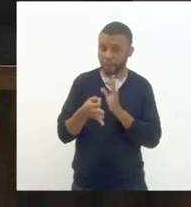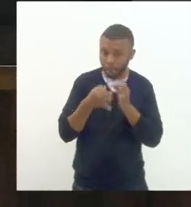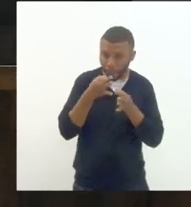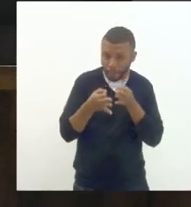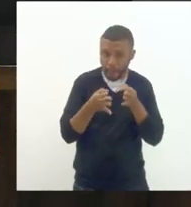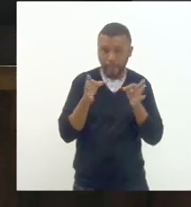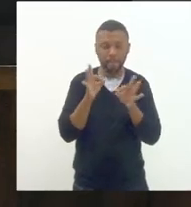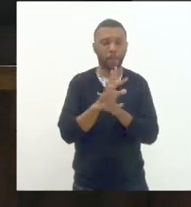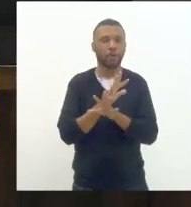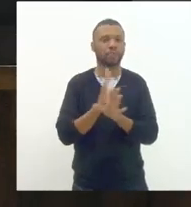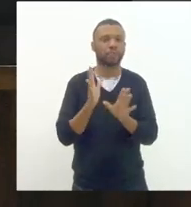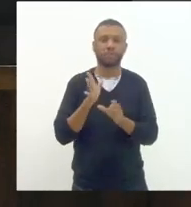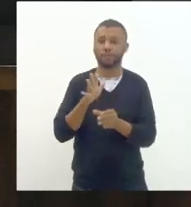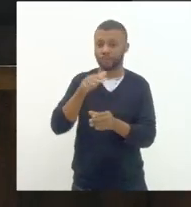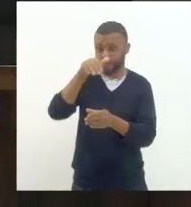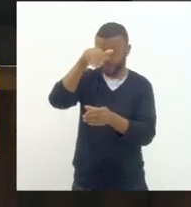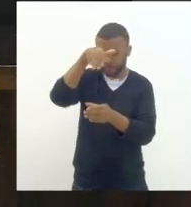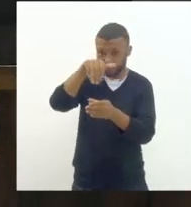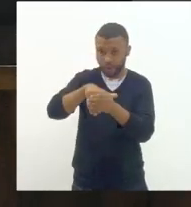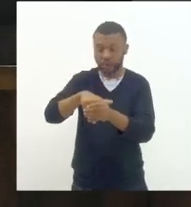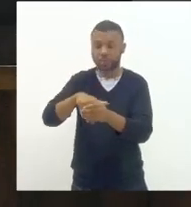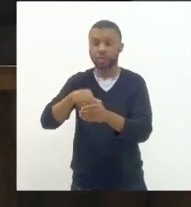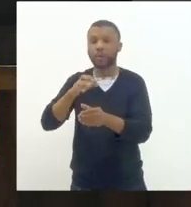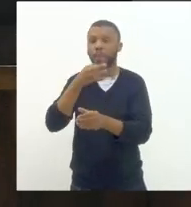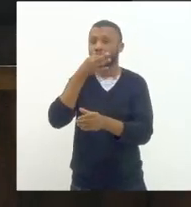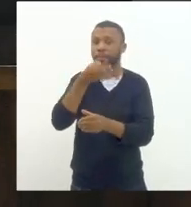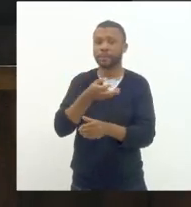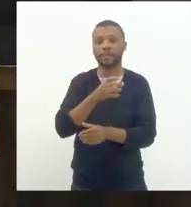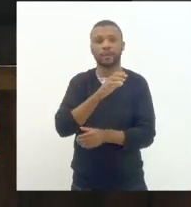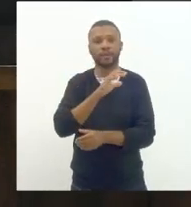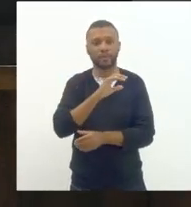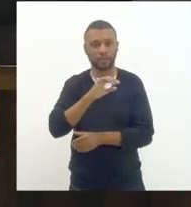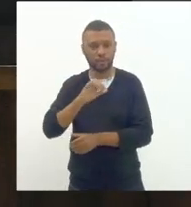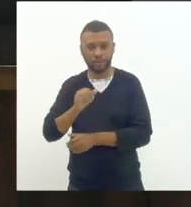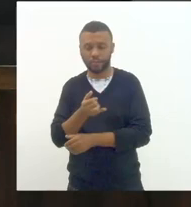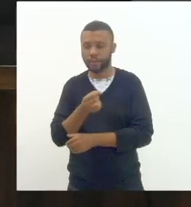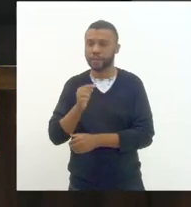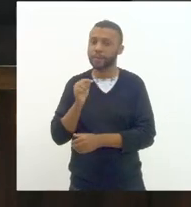emitido em votação o parecer da Comissão de Constituição e Justiça,